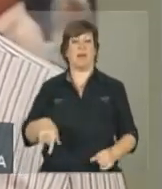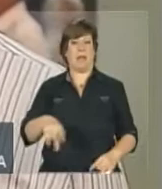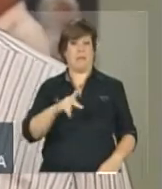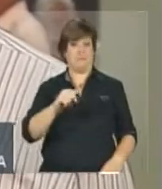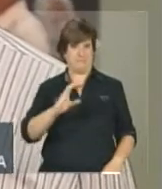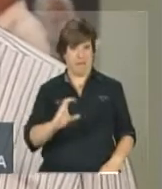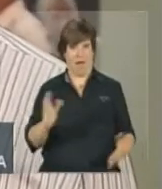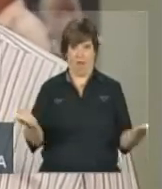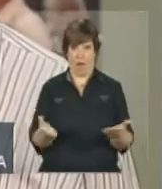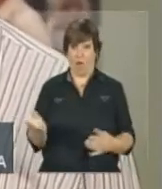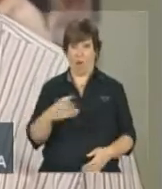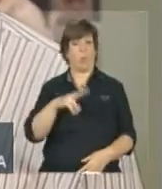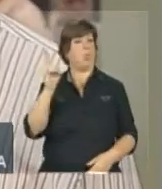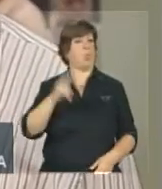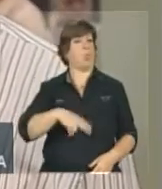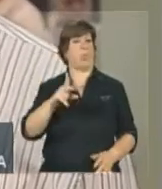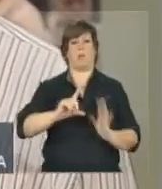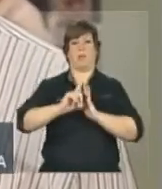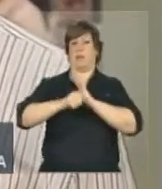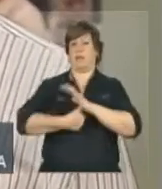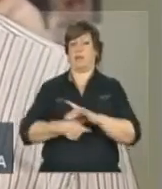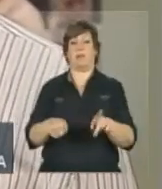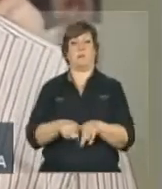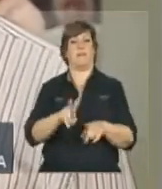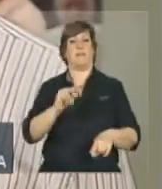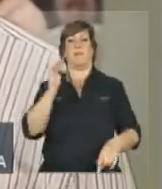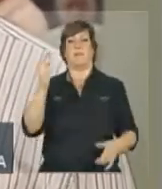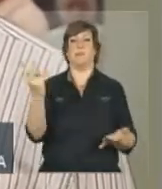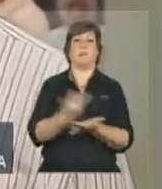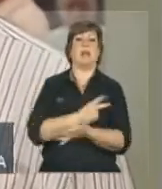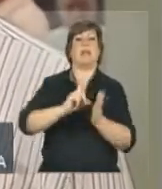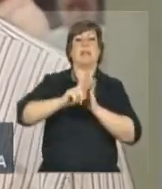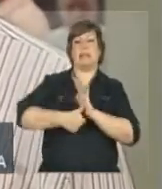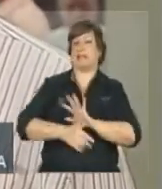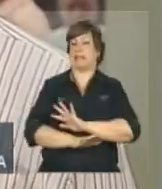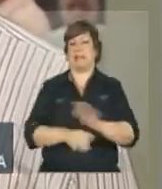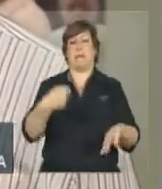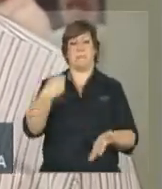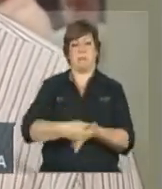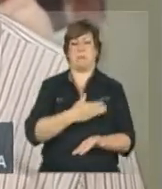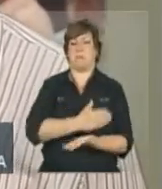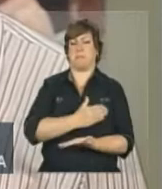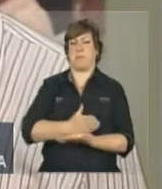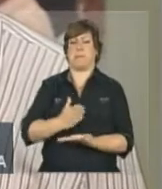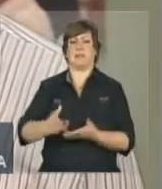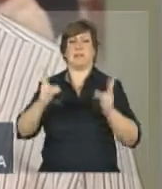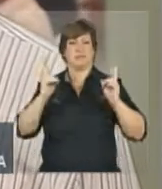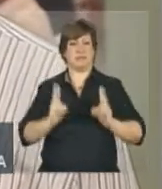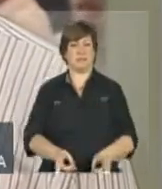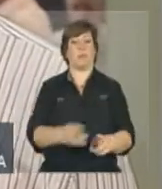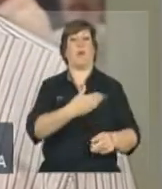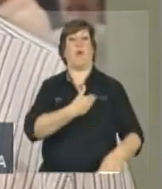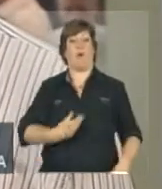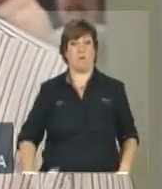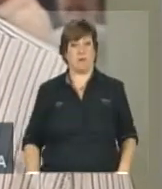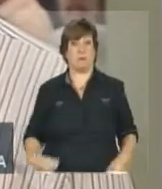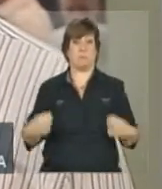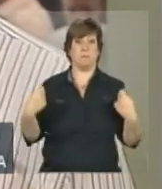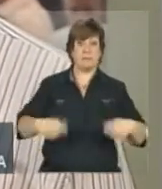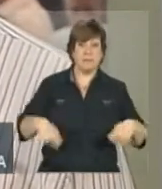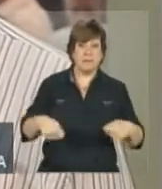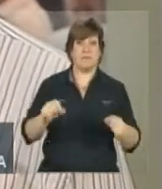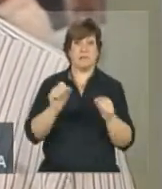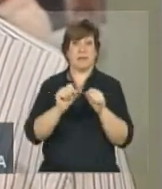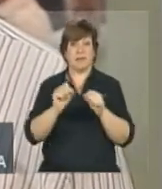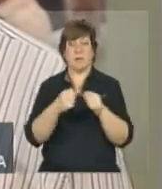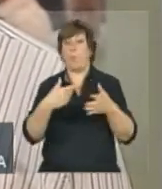PAC, nunca houve, né, e nem haverá, atraso por pagamento, né? Sempre que o governo precisa